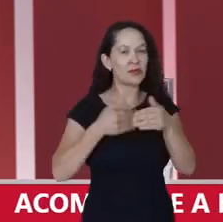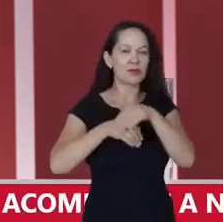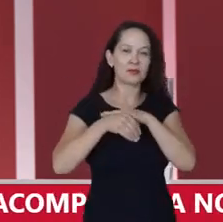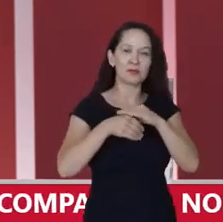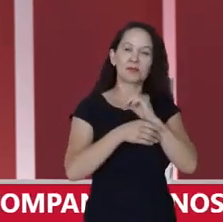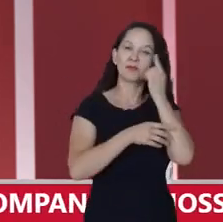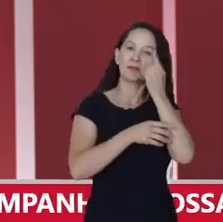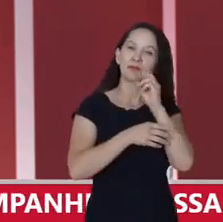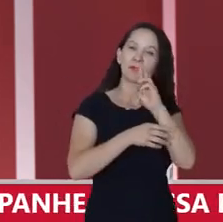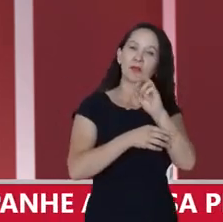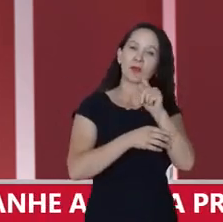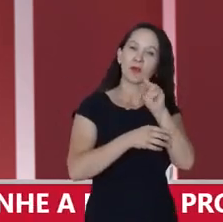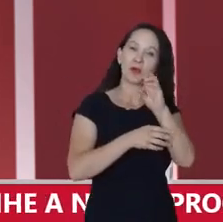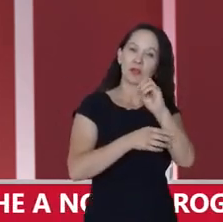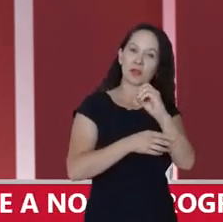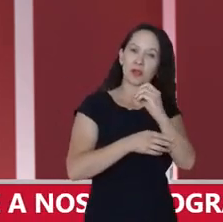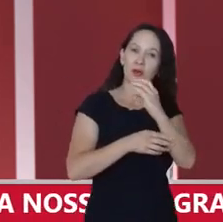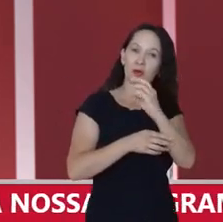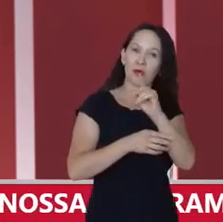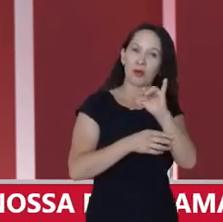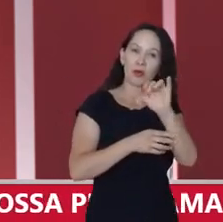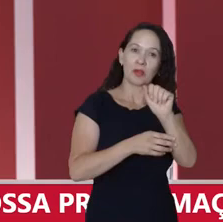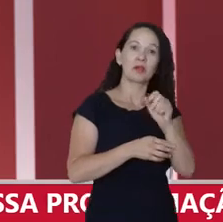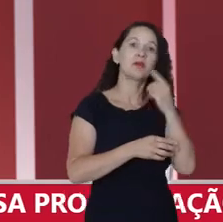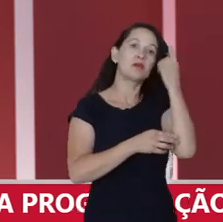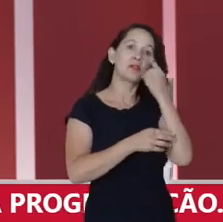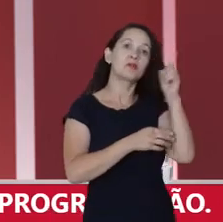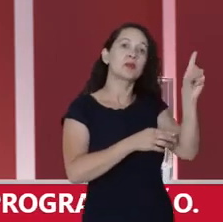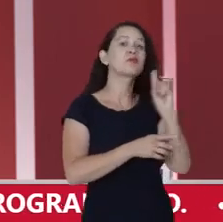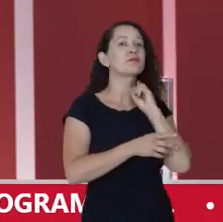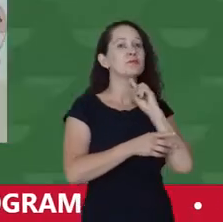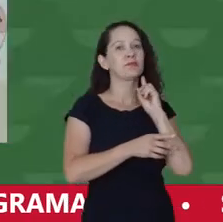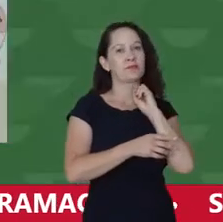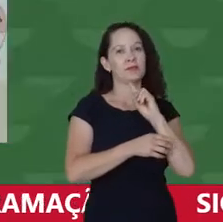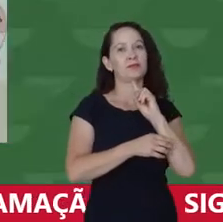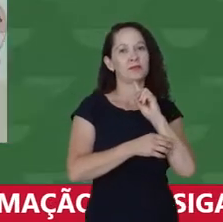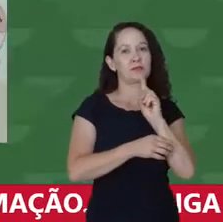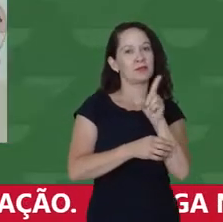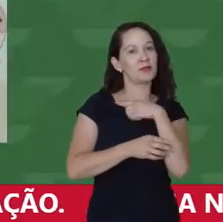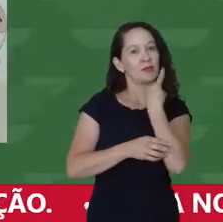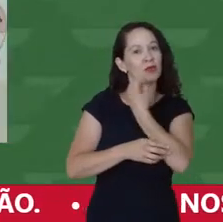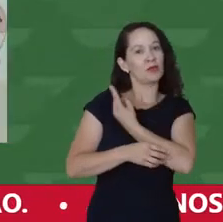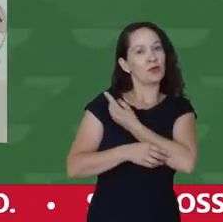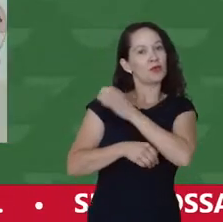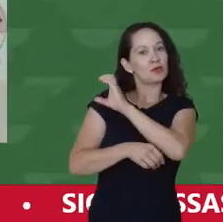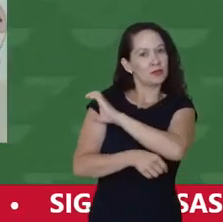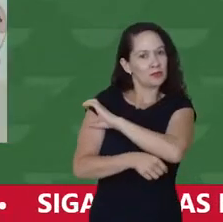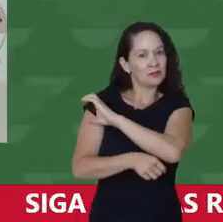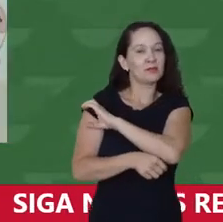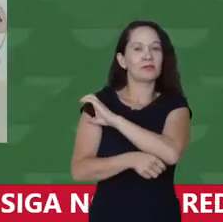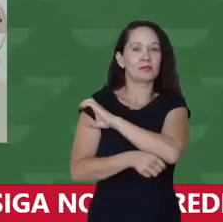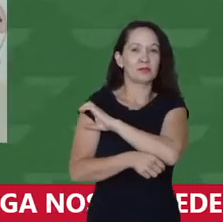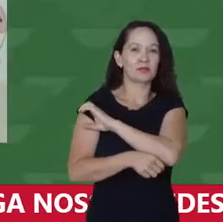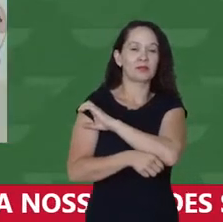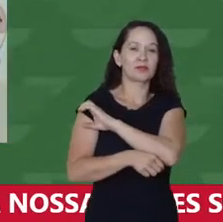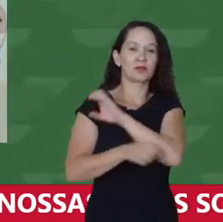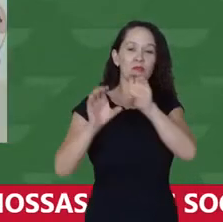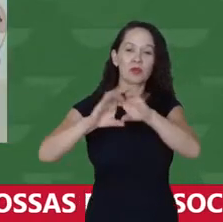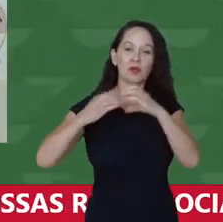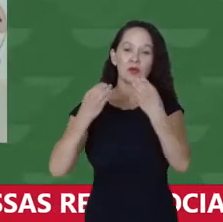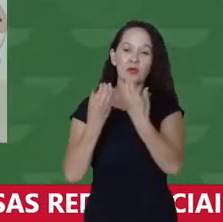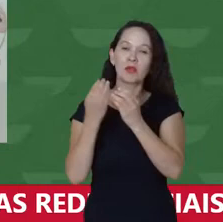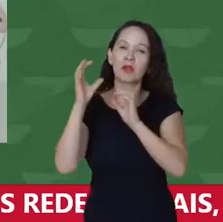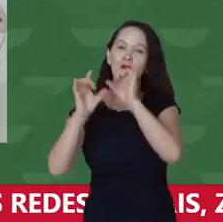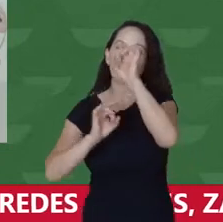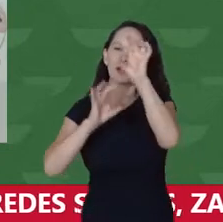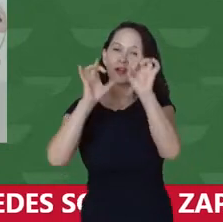deputado Rogério Correia, que é o deputado de Minas Gerais, que é o nosso coordenador na comissão especial